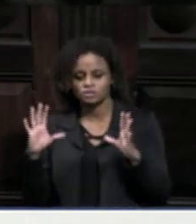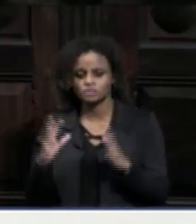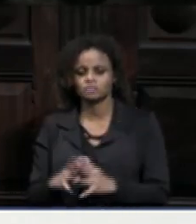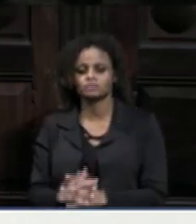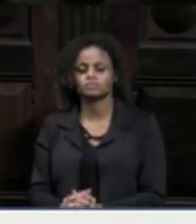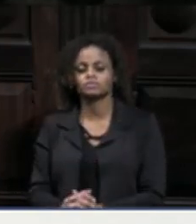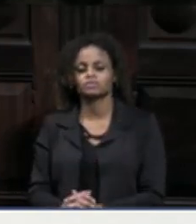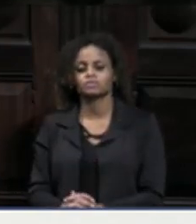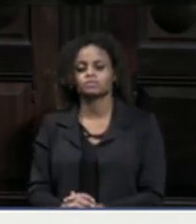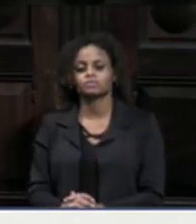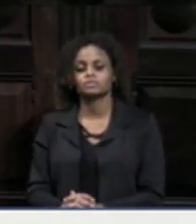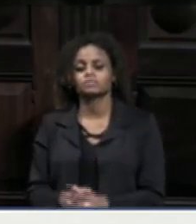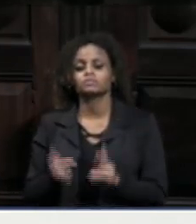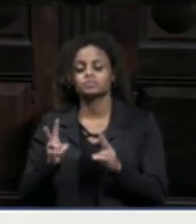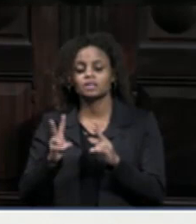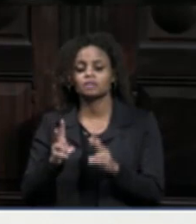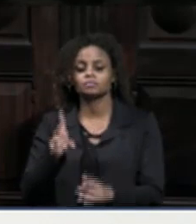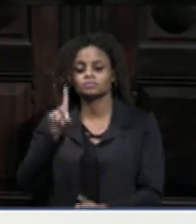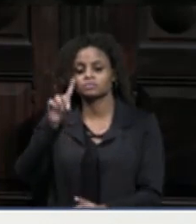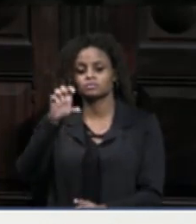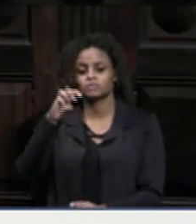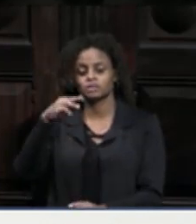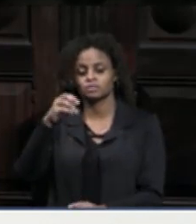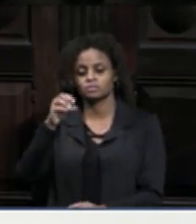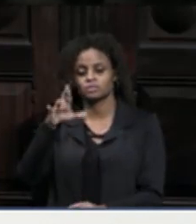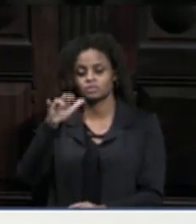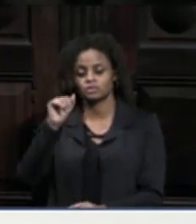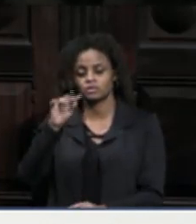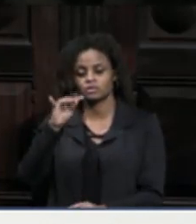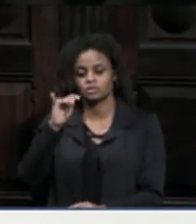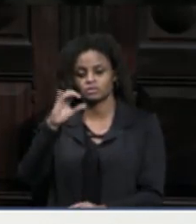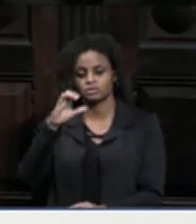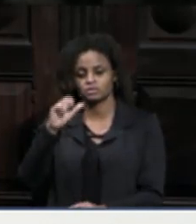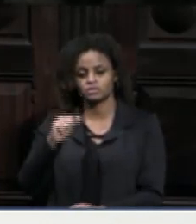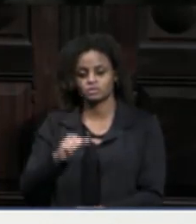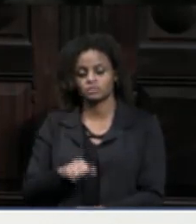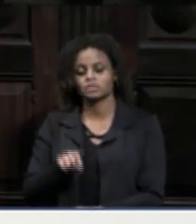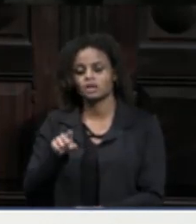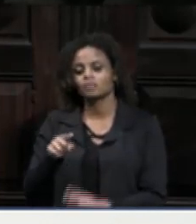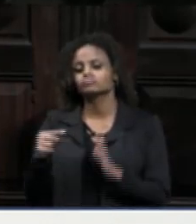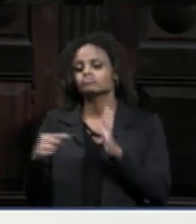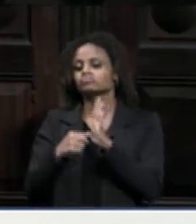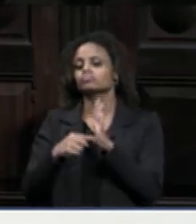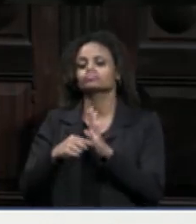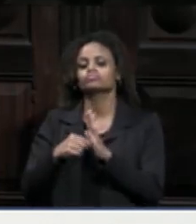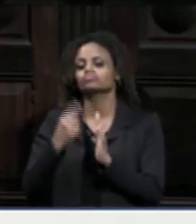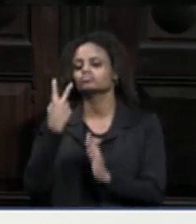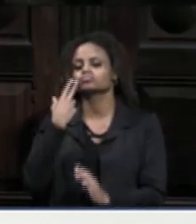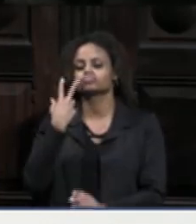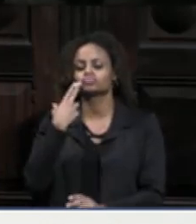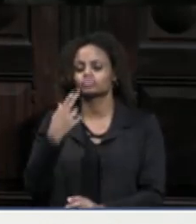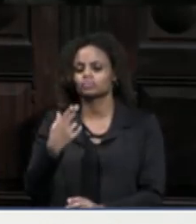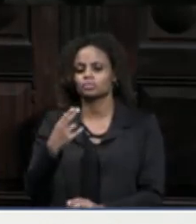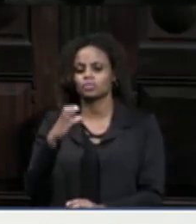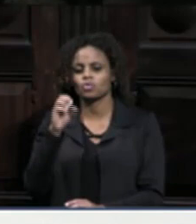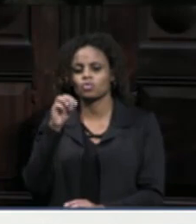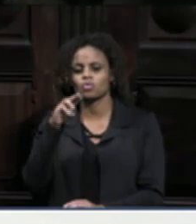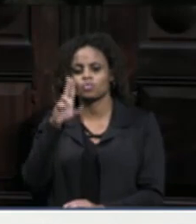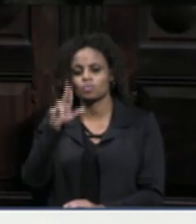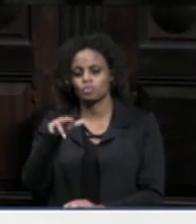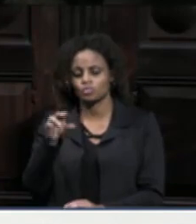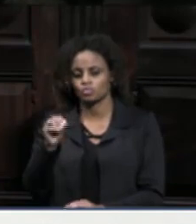vez mais democrática. Esse é o ponto comum. Tanto é que